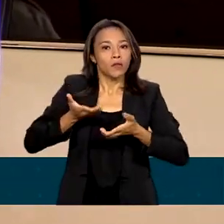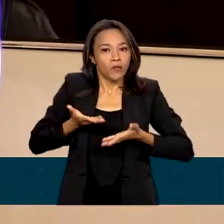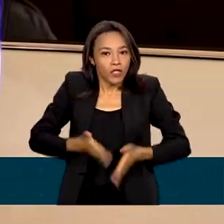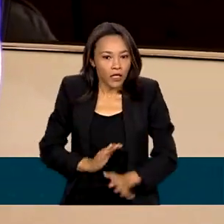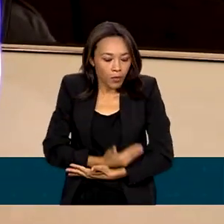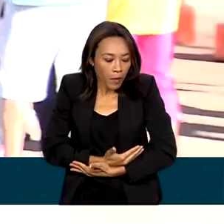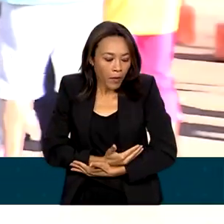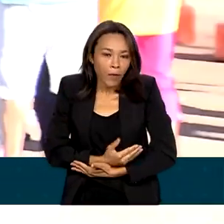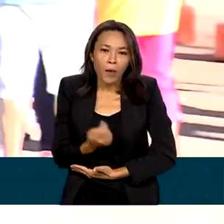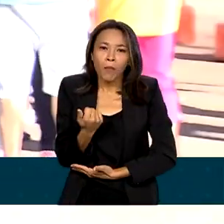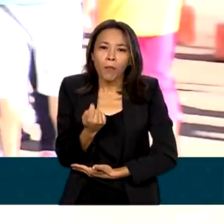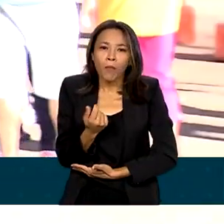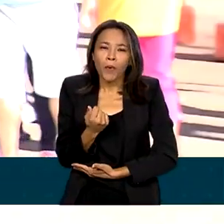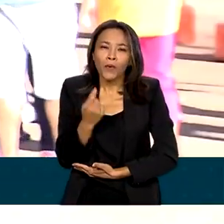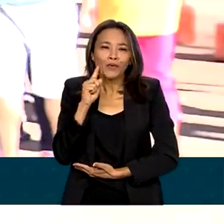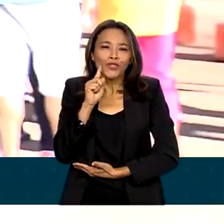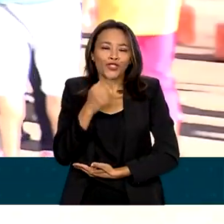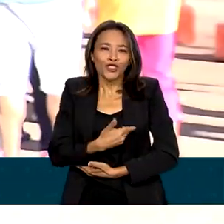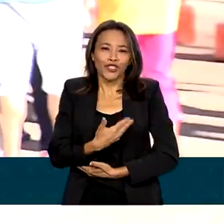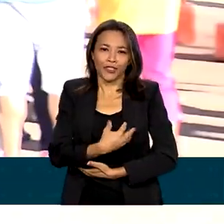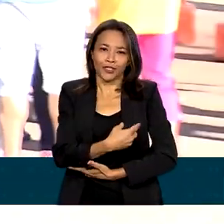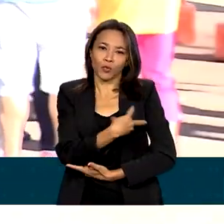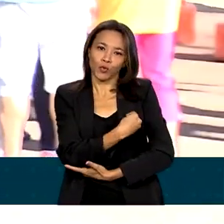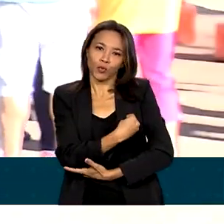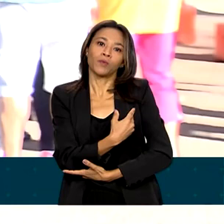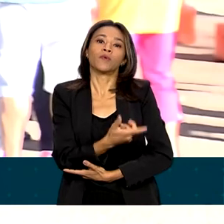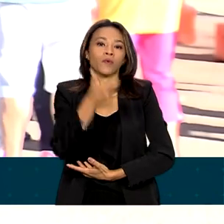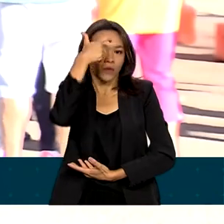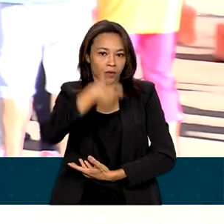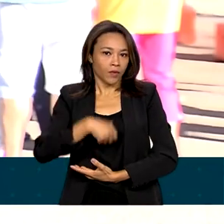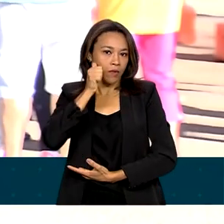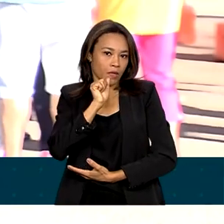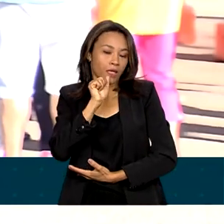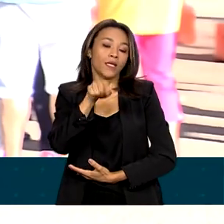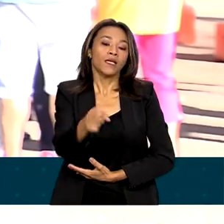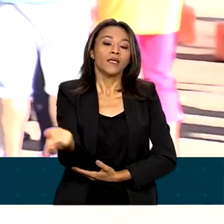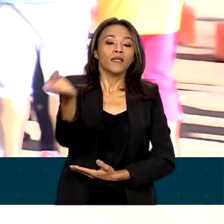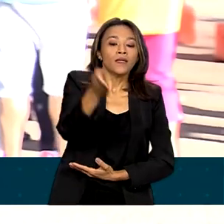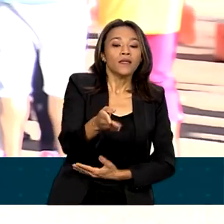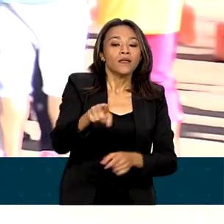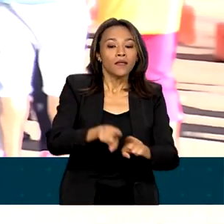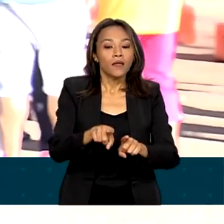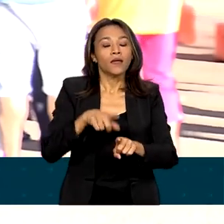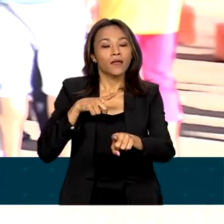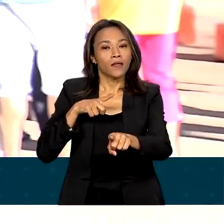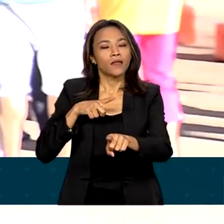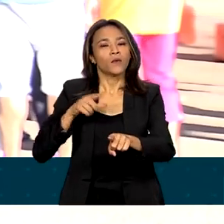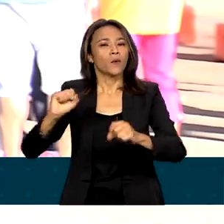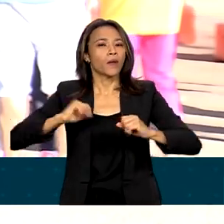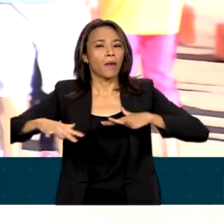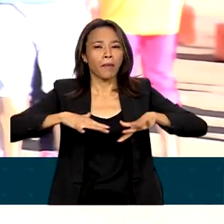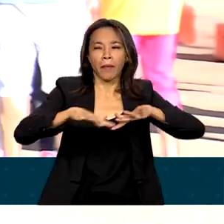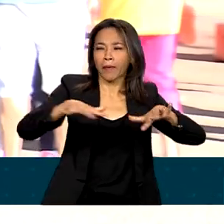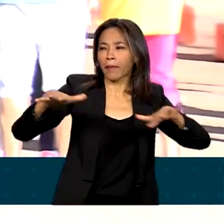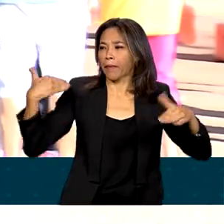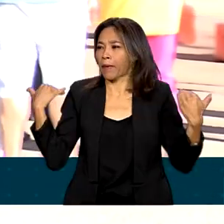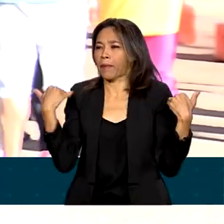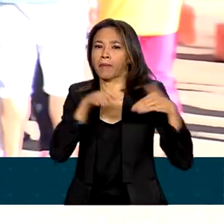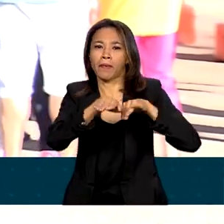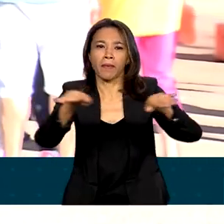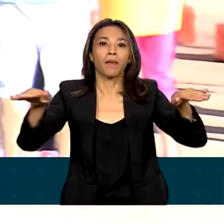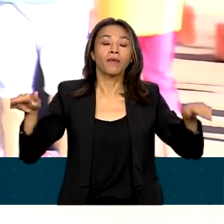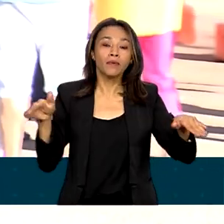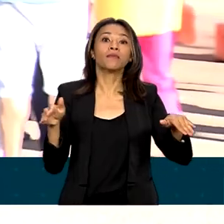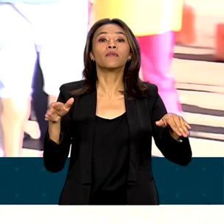de Saúde né hoje à tarde o presidente Lula participa aqui em Brasília de um ato de mobilização né pela vacinação mobilização